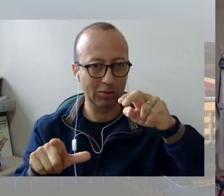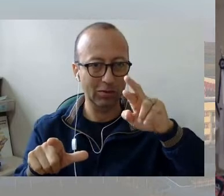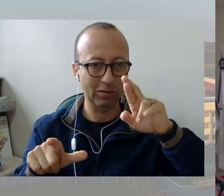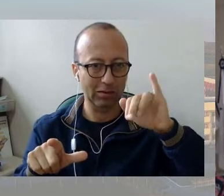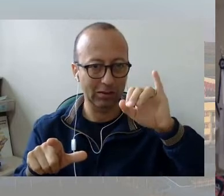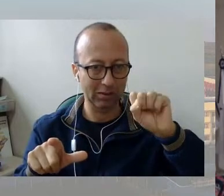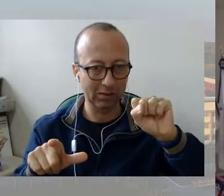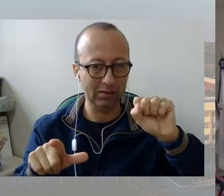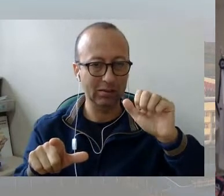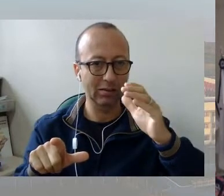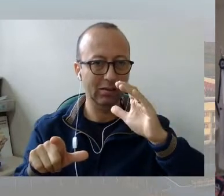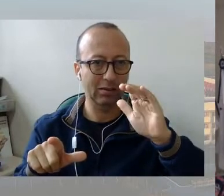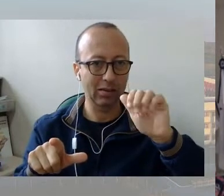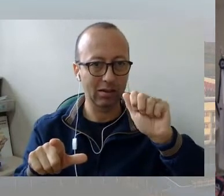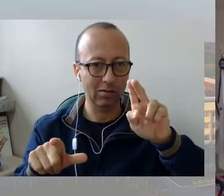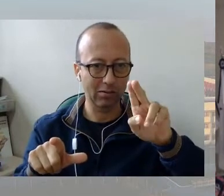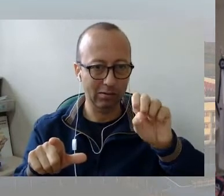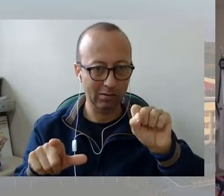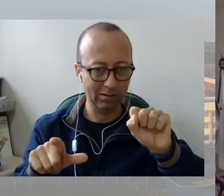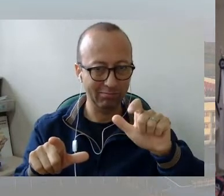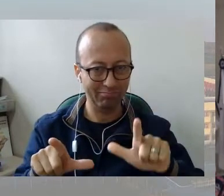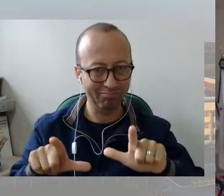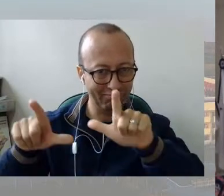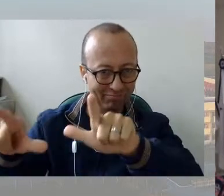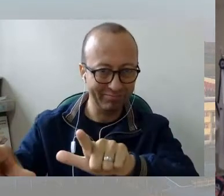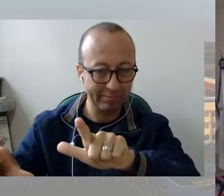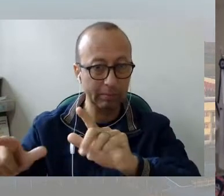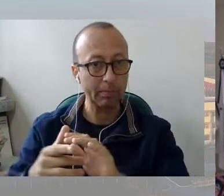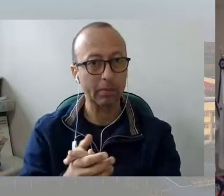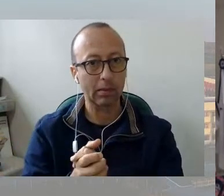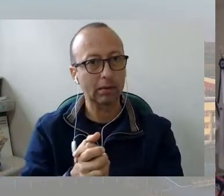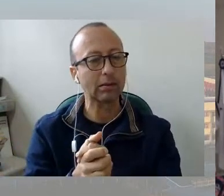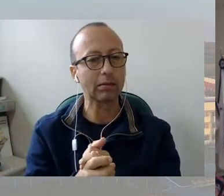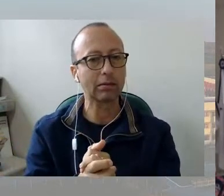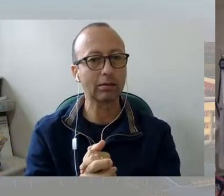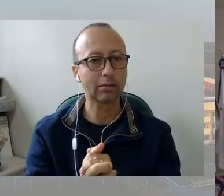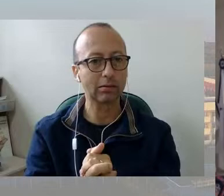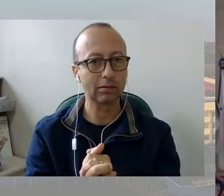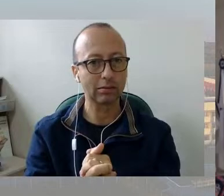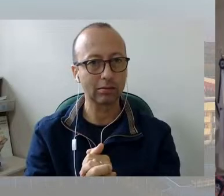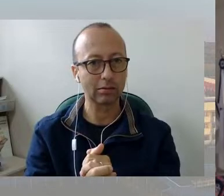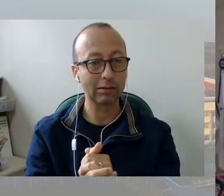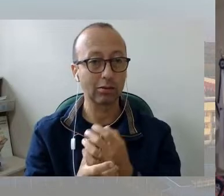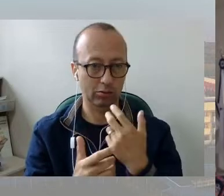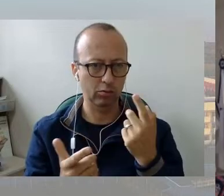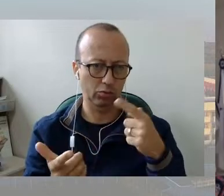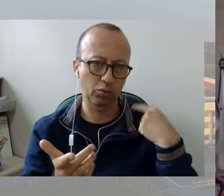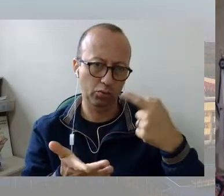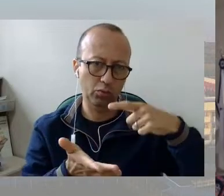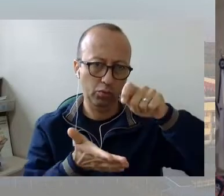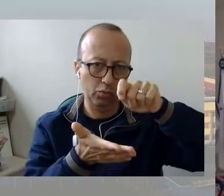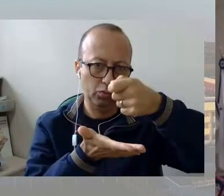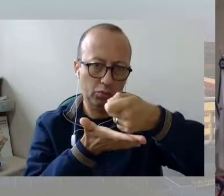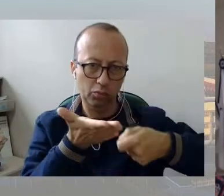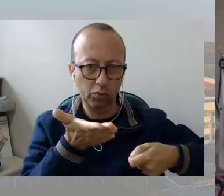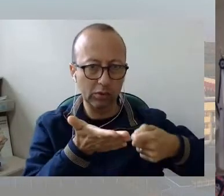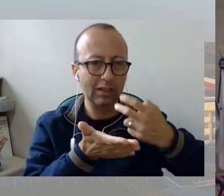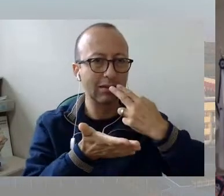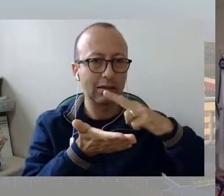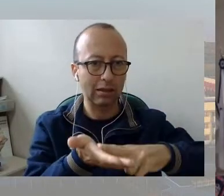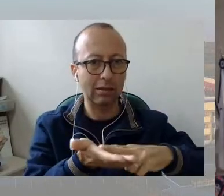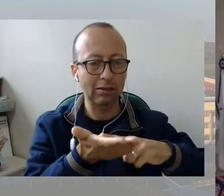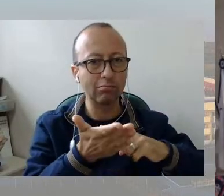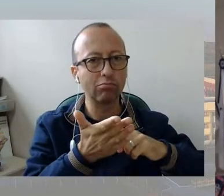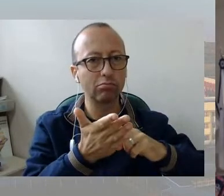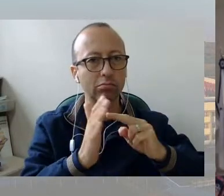de reparação ao equívoco, e ela é pública, né? Ela é pública, essa carta está na nossa página institucional, na nossa